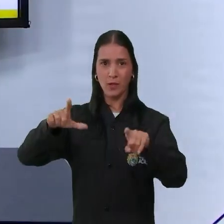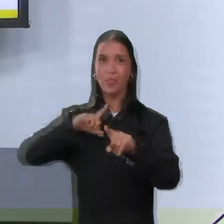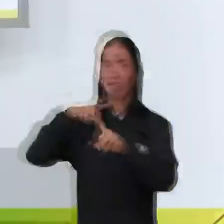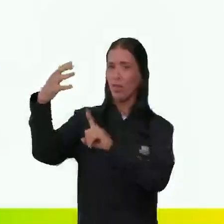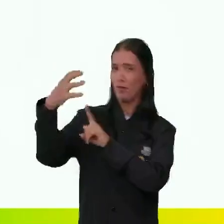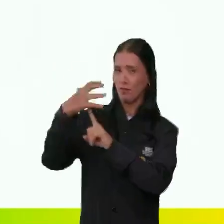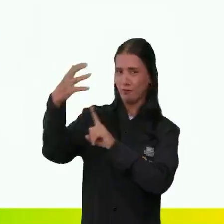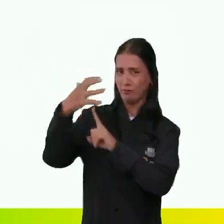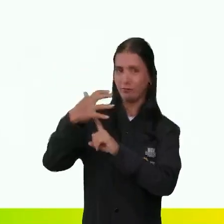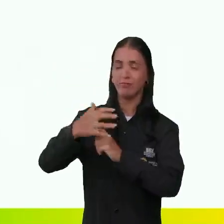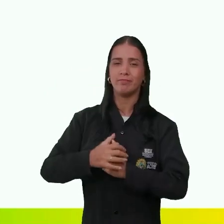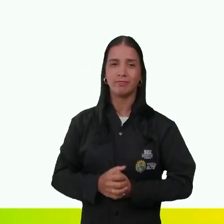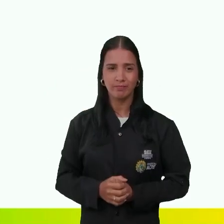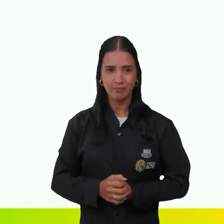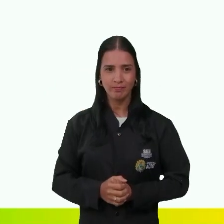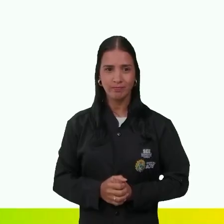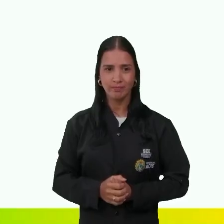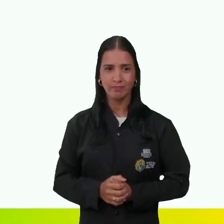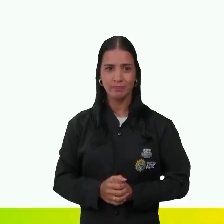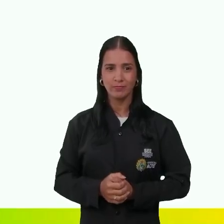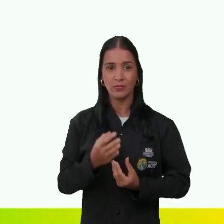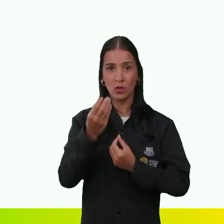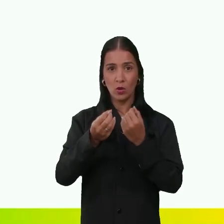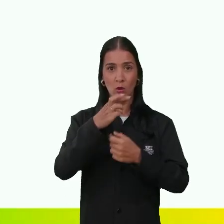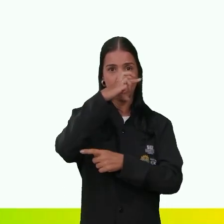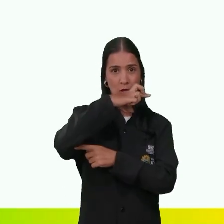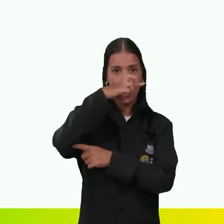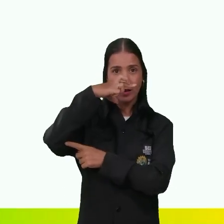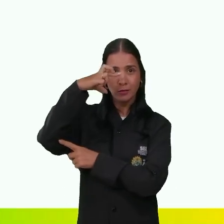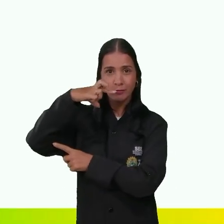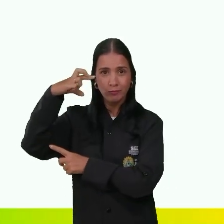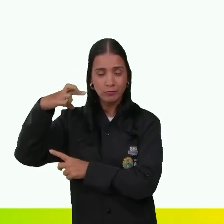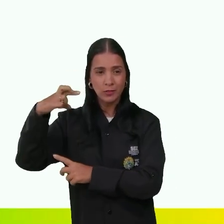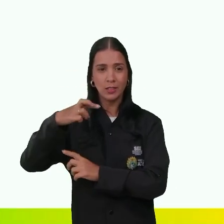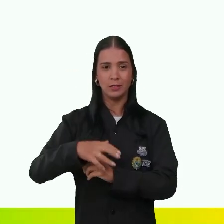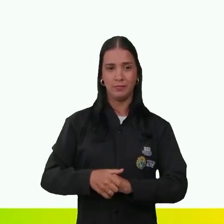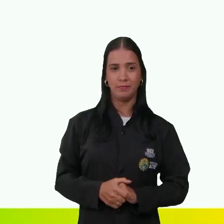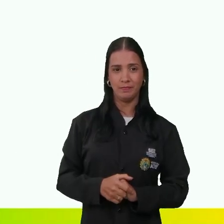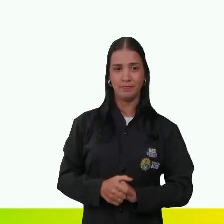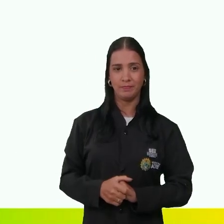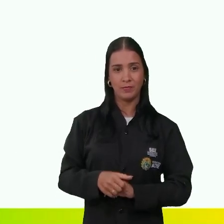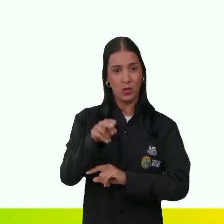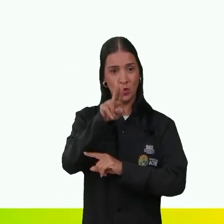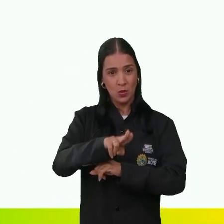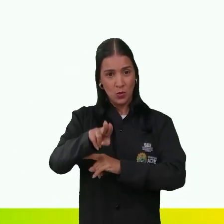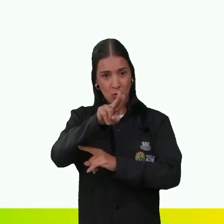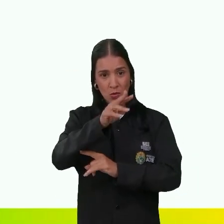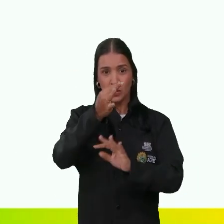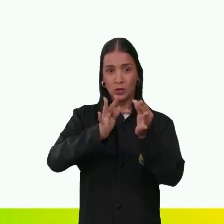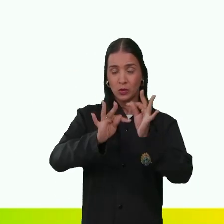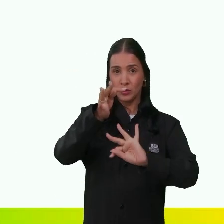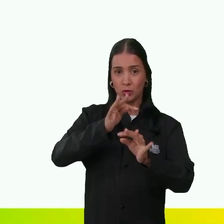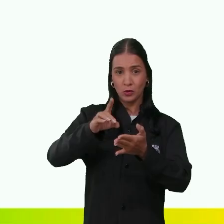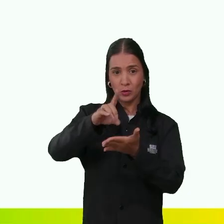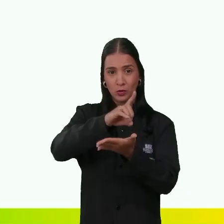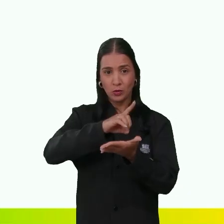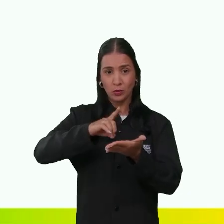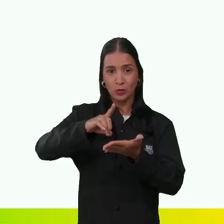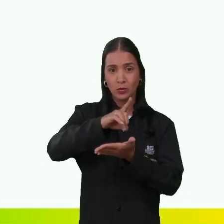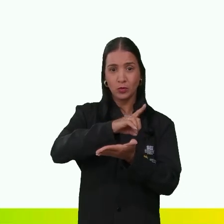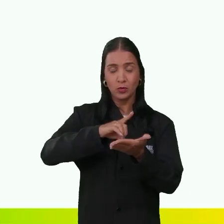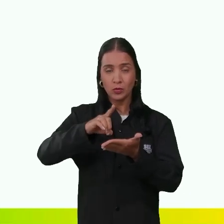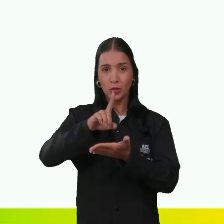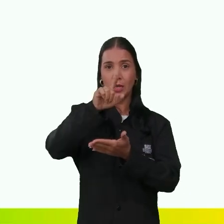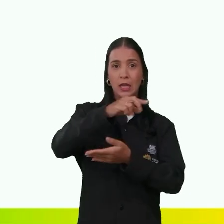no segundo ponto, rastreamento e vigilância. O uso de tecnologias digitais,